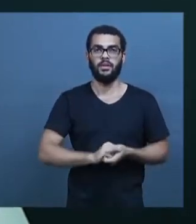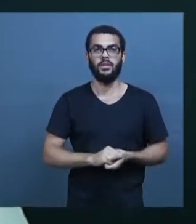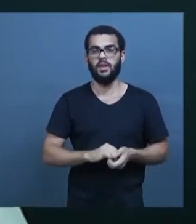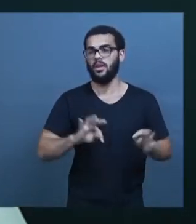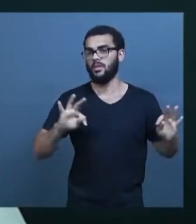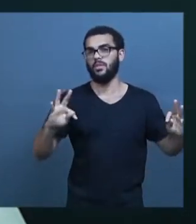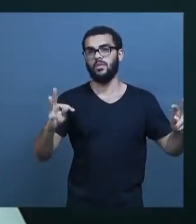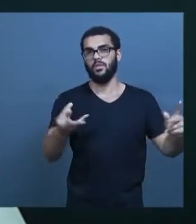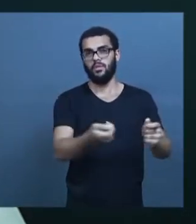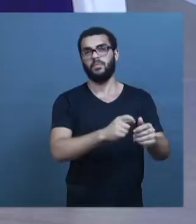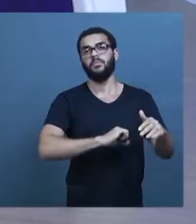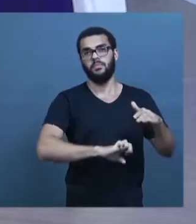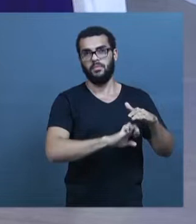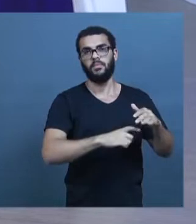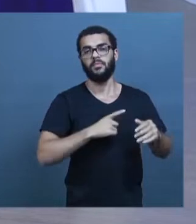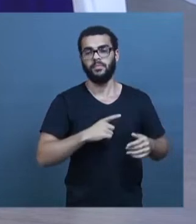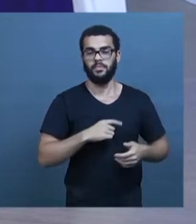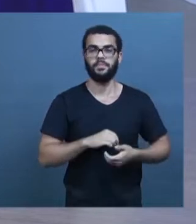toda a instituição financeira.